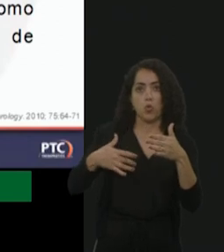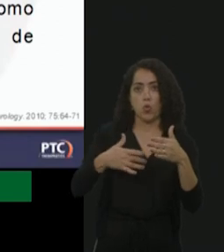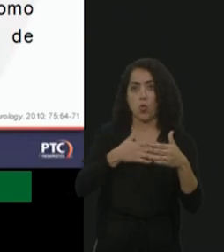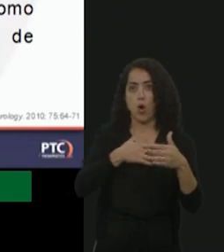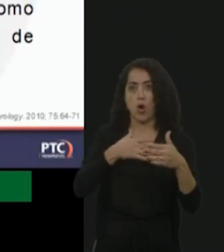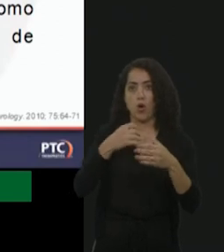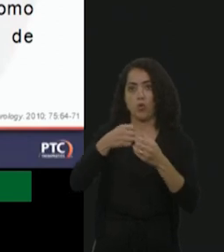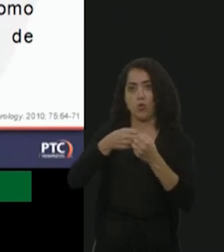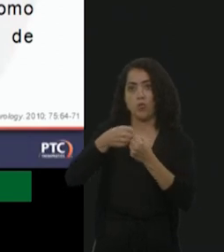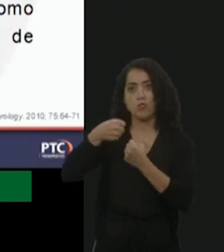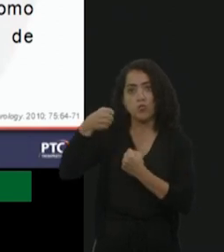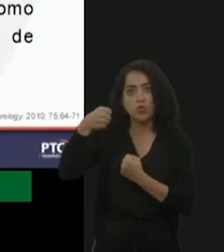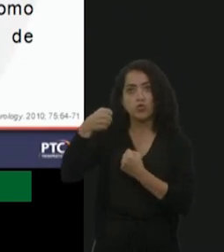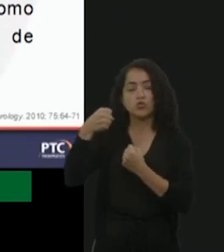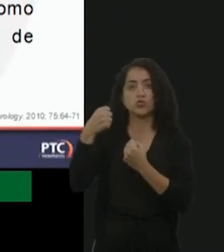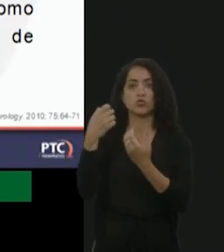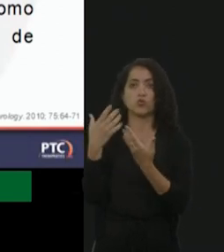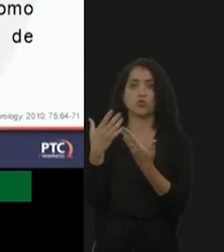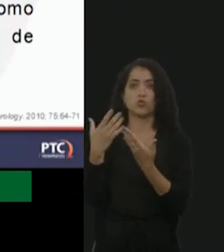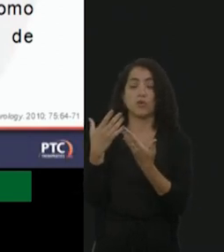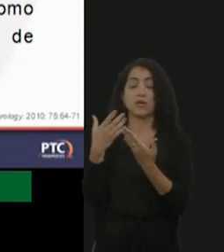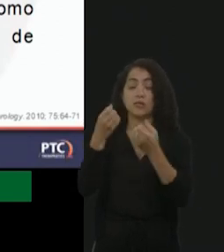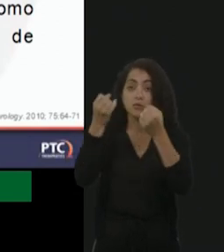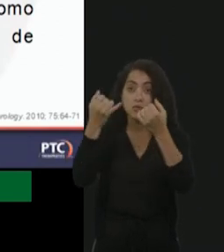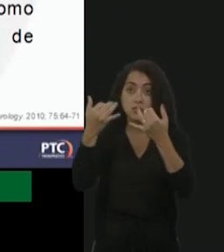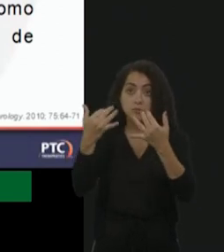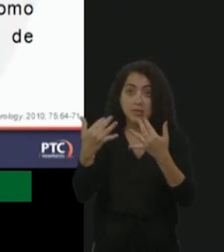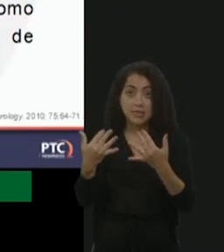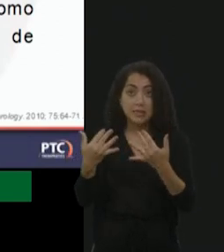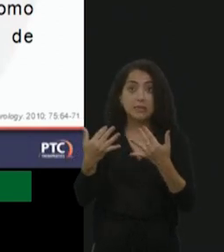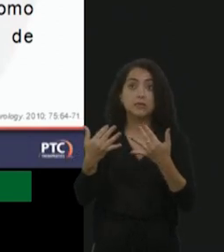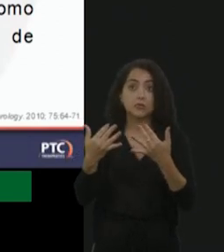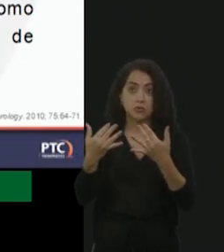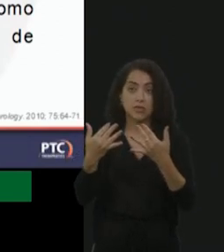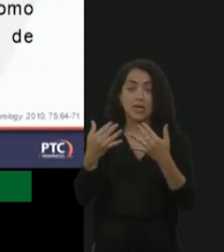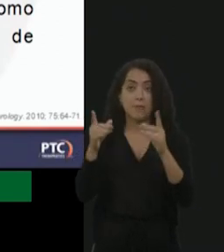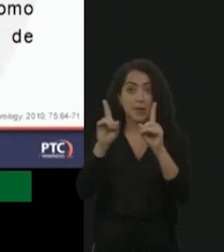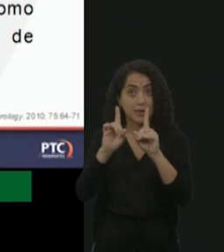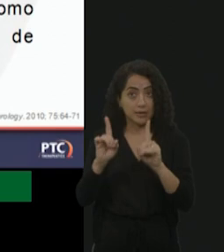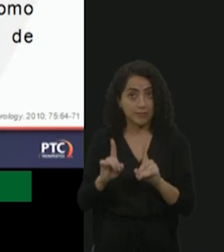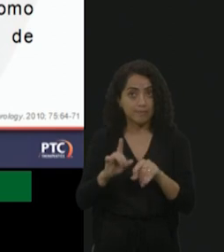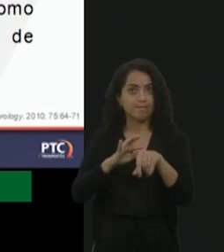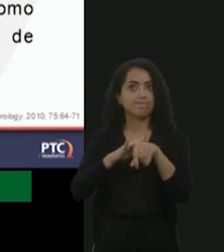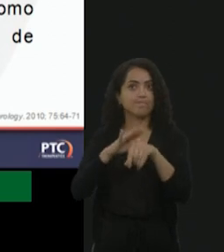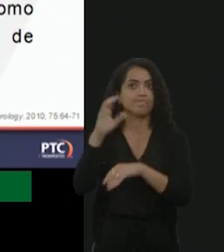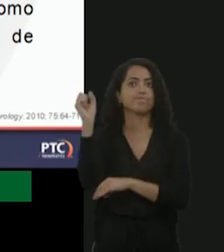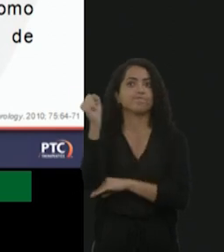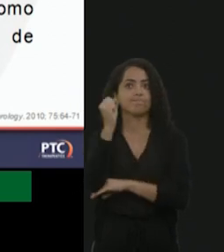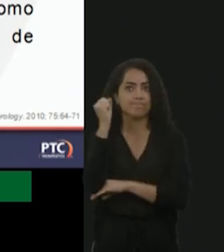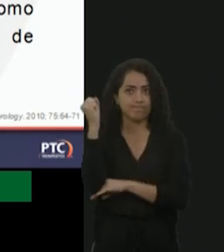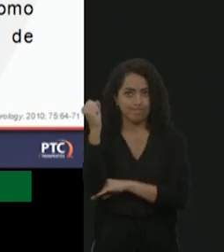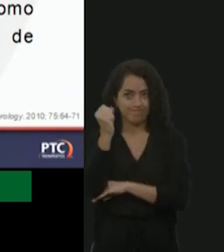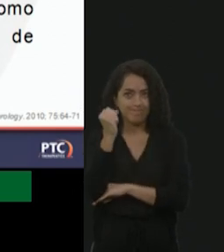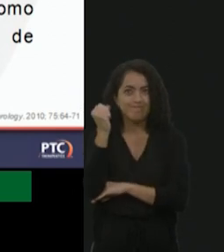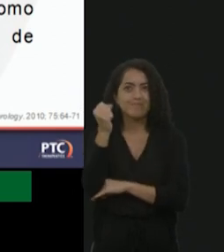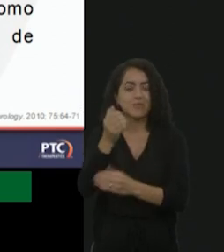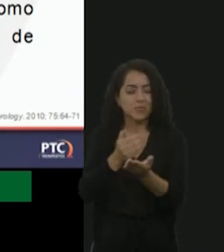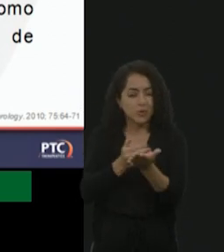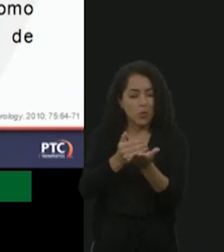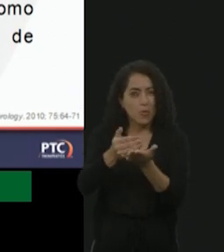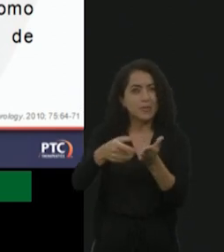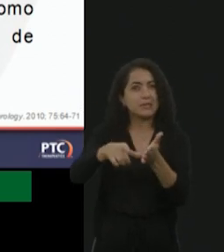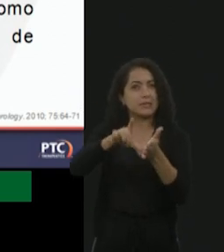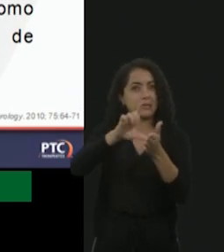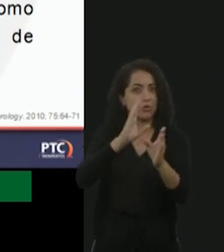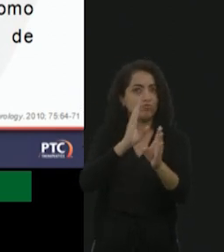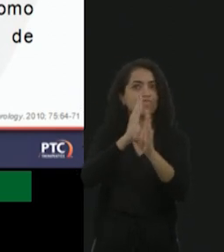músculo. Falando especificamente da deficiência de AADC, é uma doença grave, de início bastante precoce. É uma